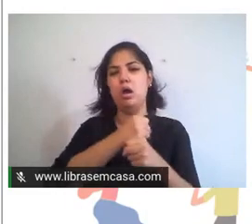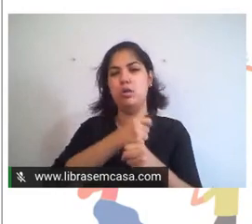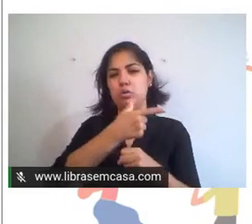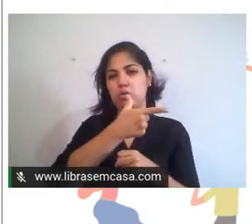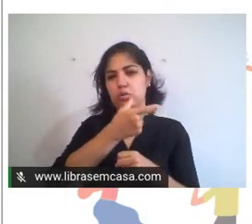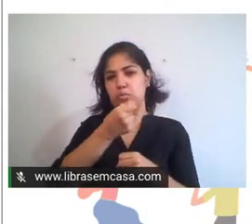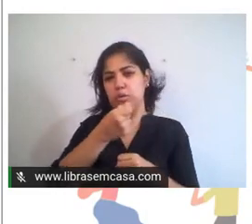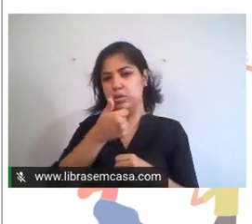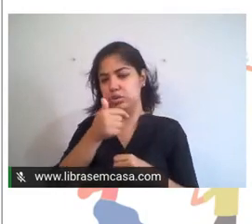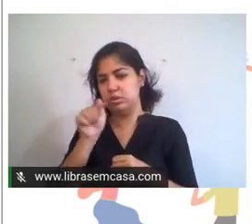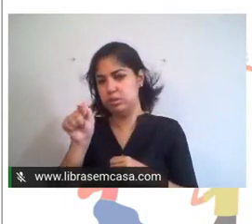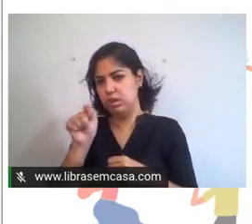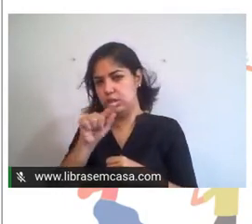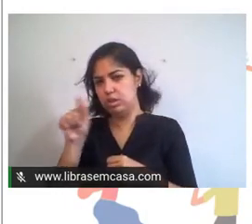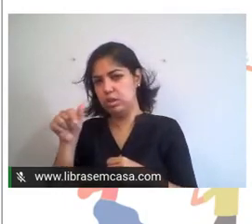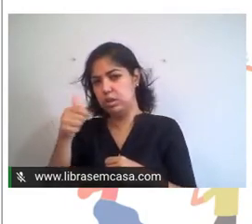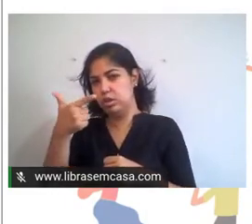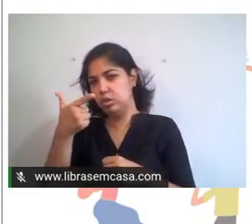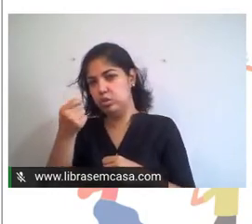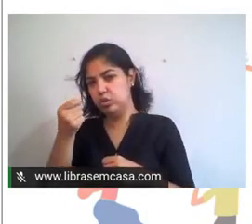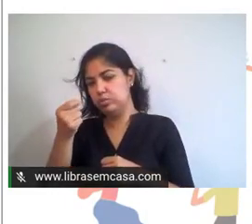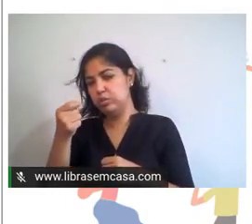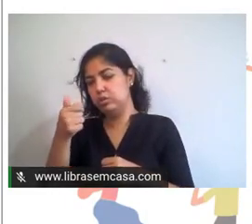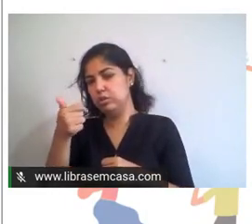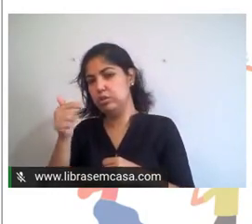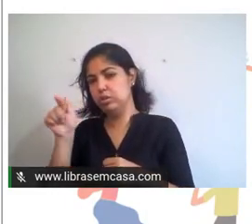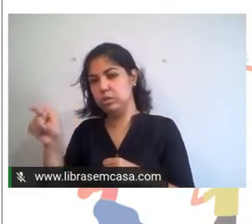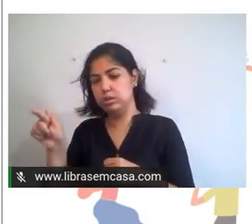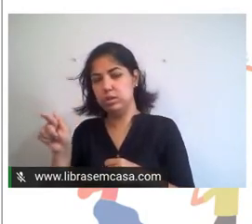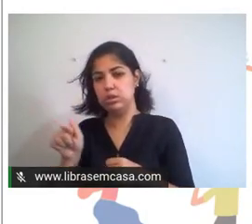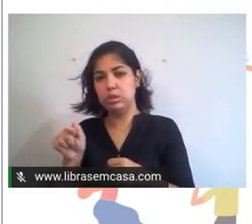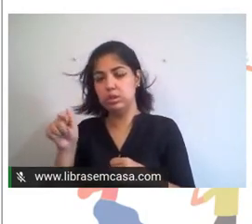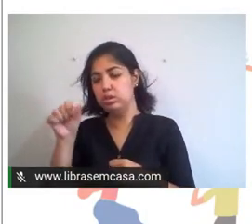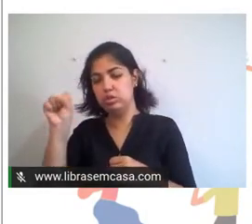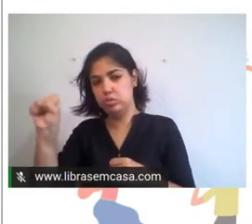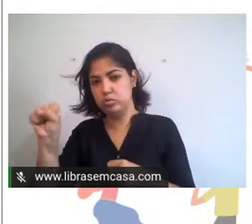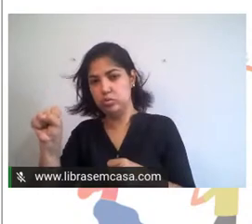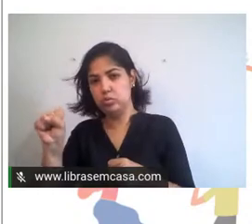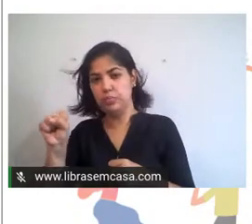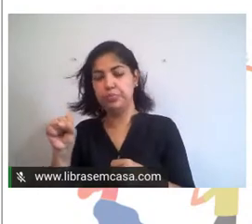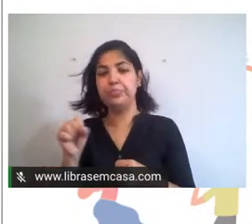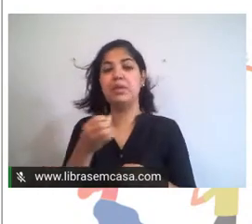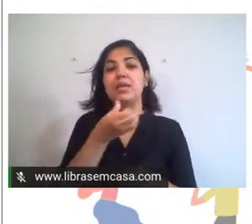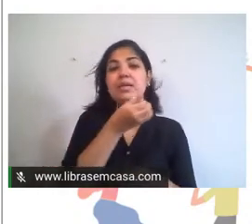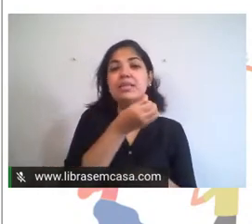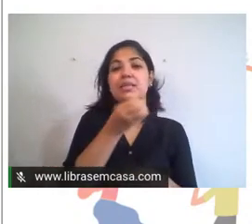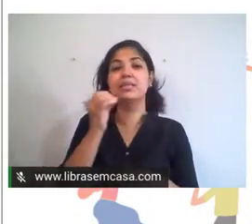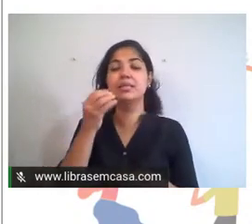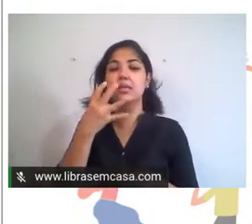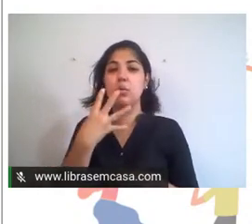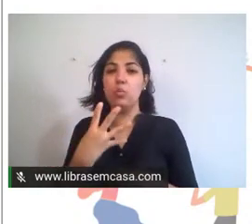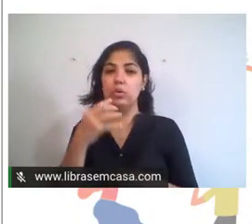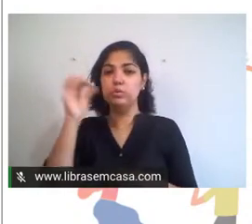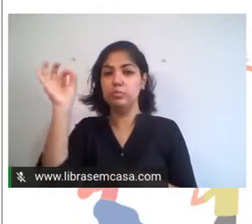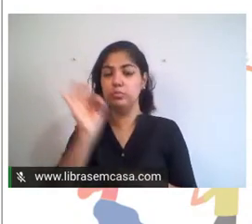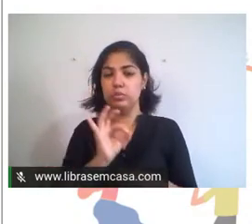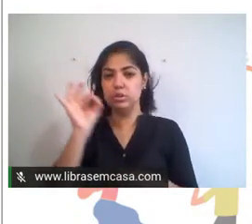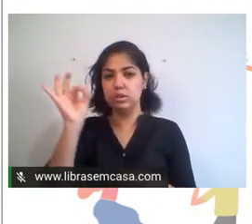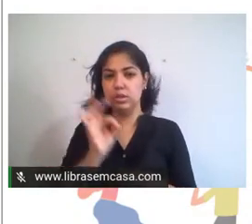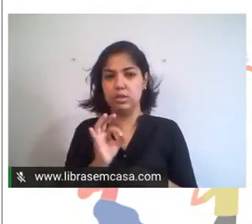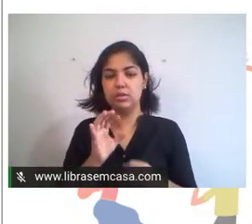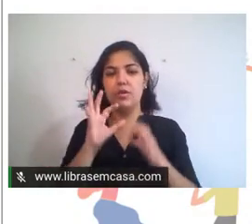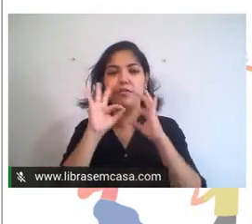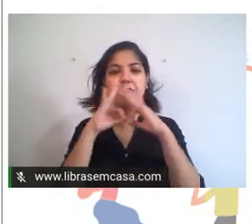2017-2018, a POF nos mostrou que 64% dos domicílios do Brasil estão numa situação do que chamamos de